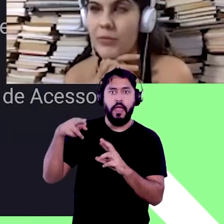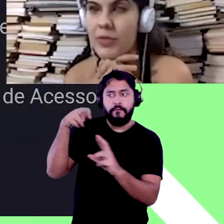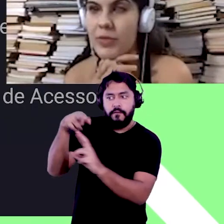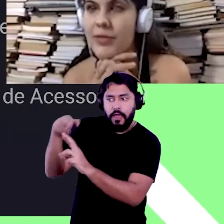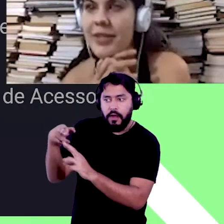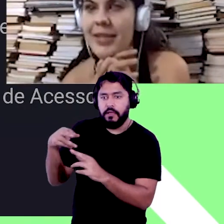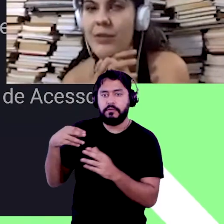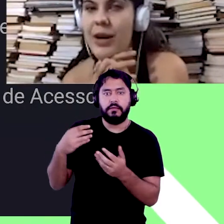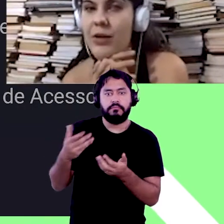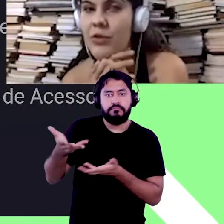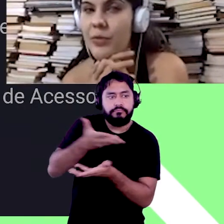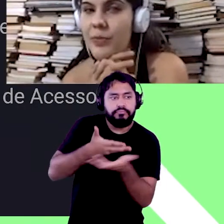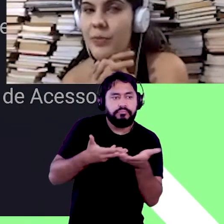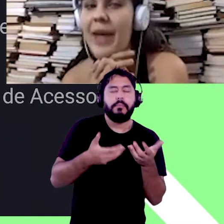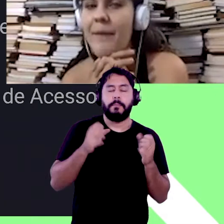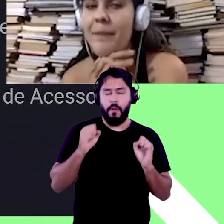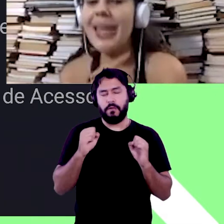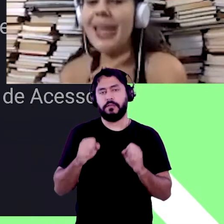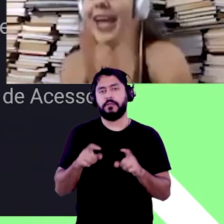próximo. Não sei se vai sair o áudio.